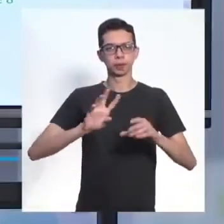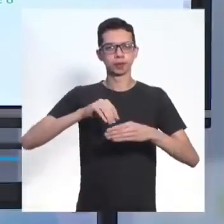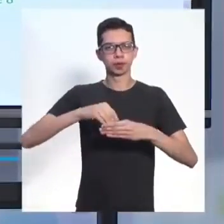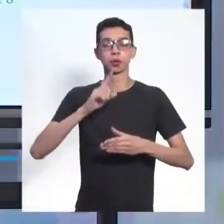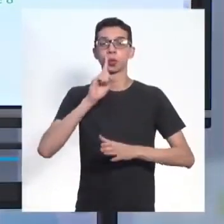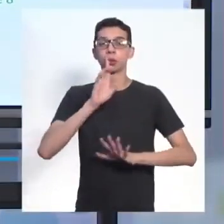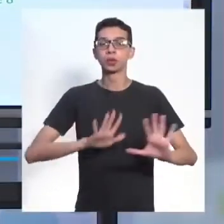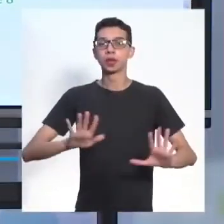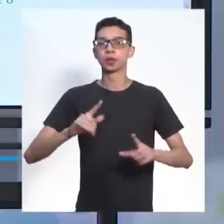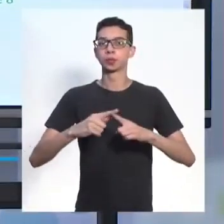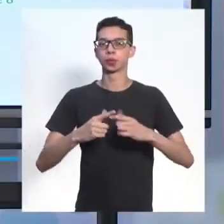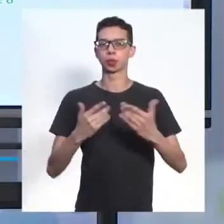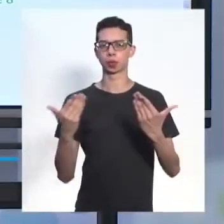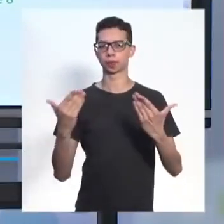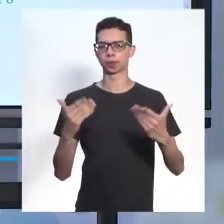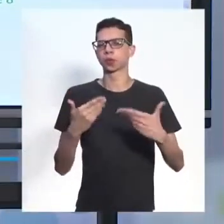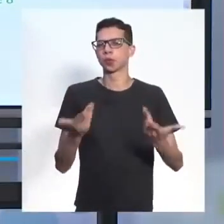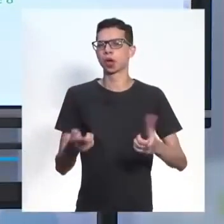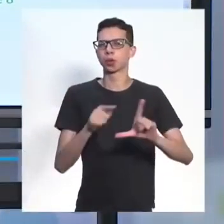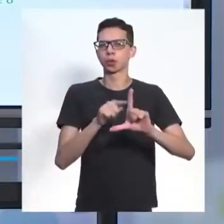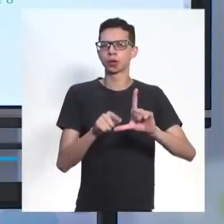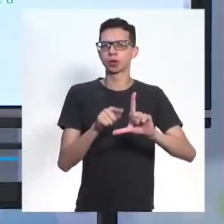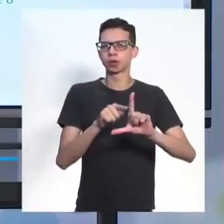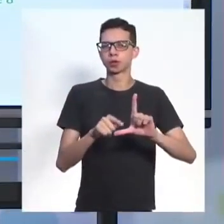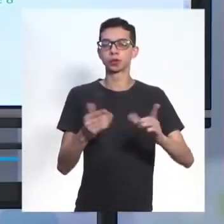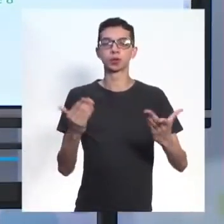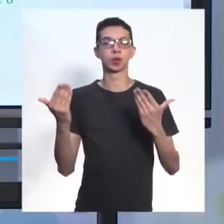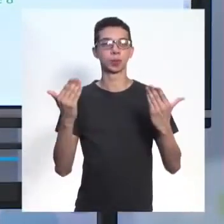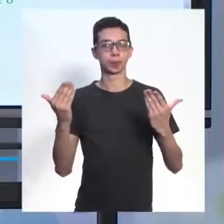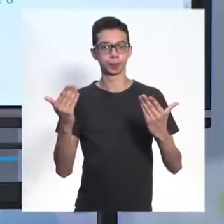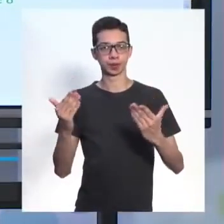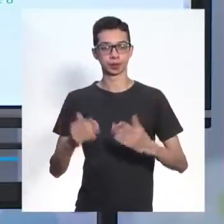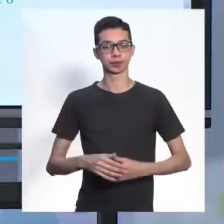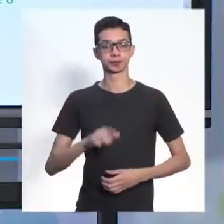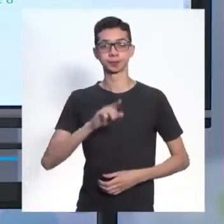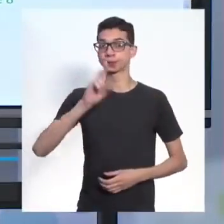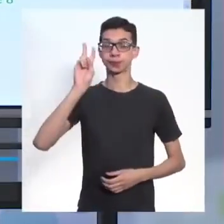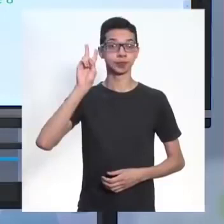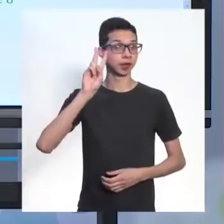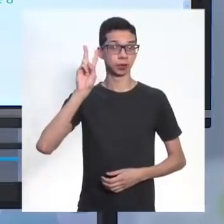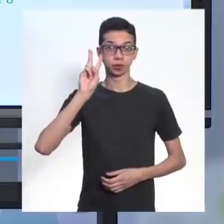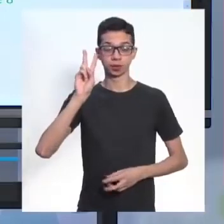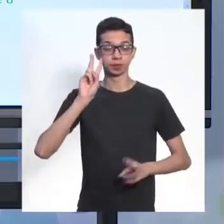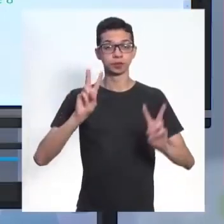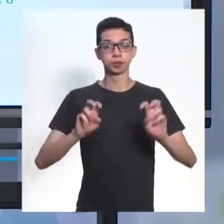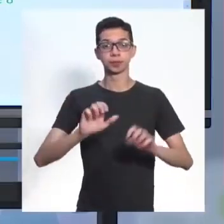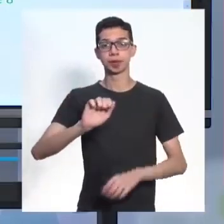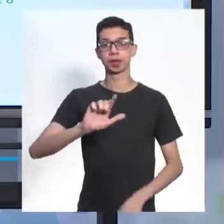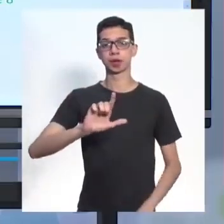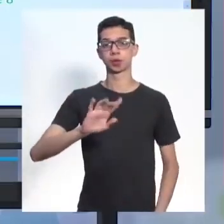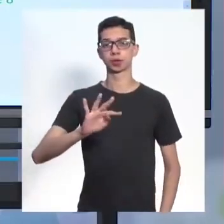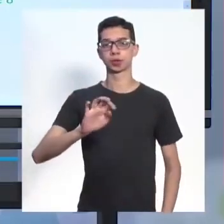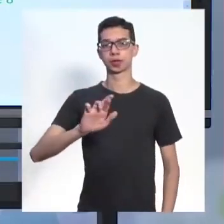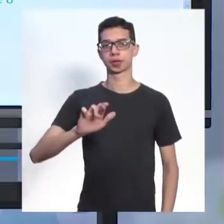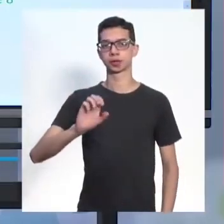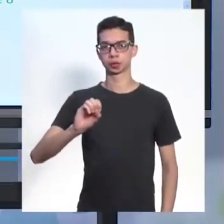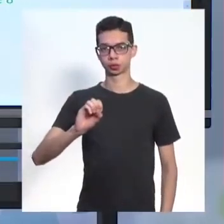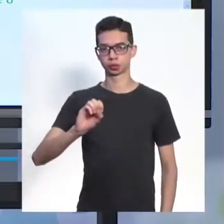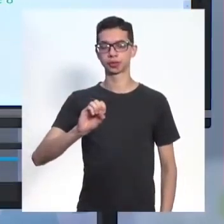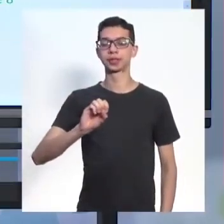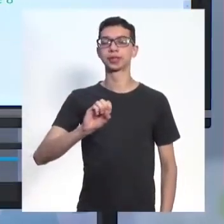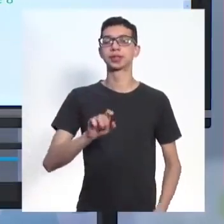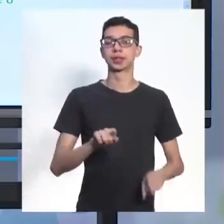comparando. Qual ângulo eu estou comparando com qual? Se você não lembrar alterno, interno, alterno, externo, o que você